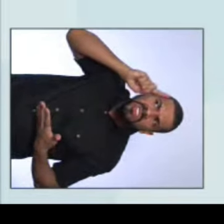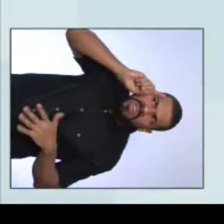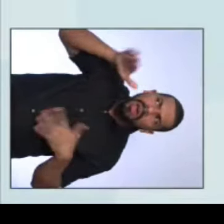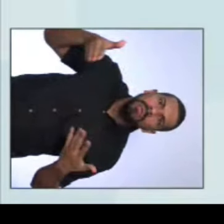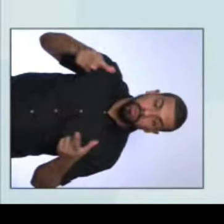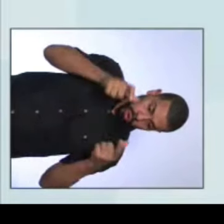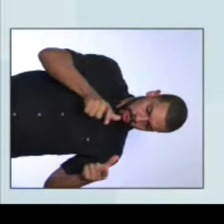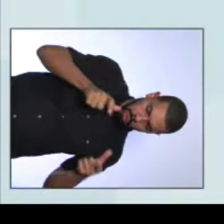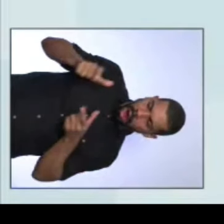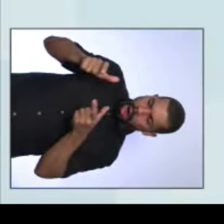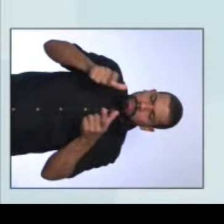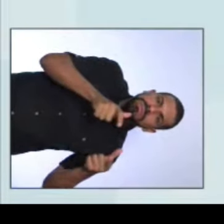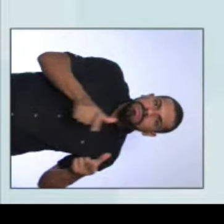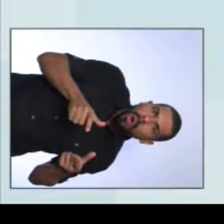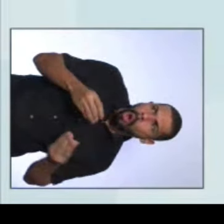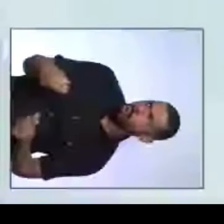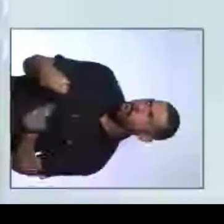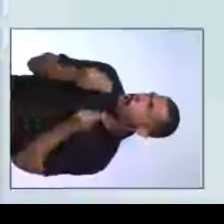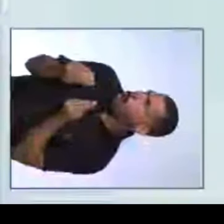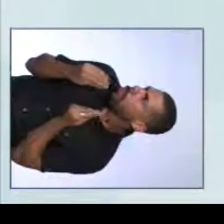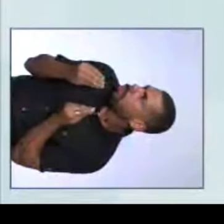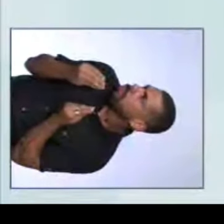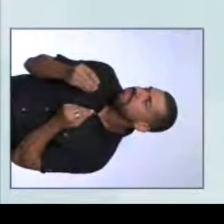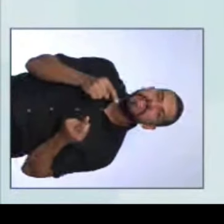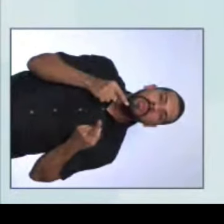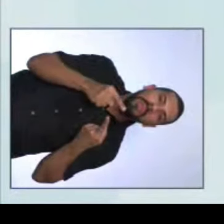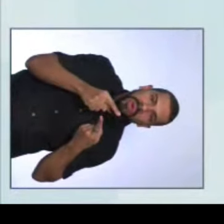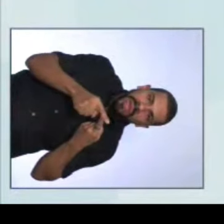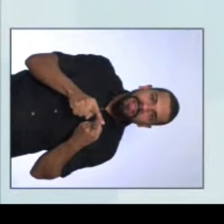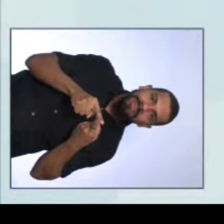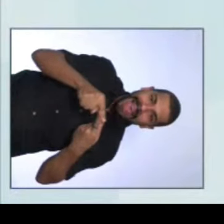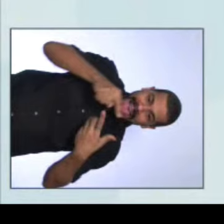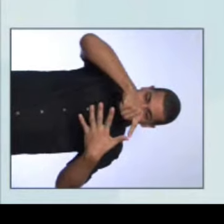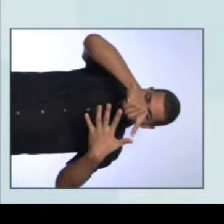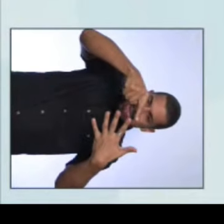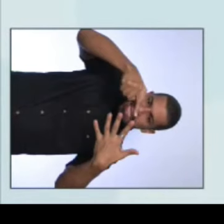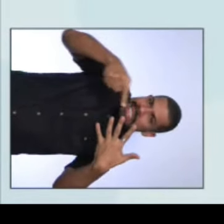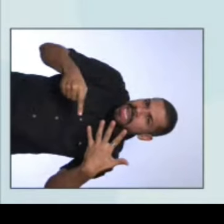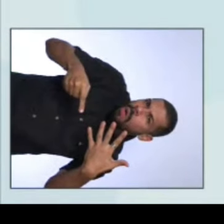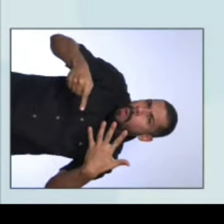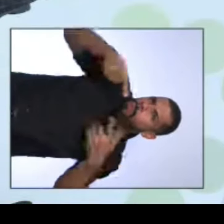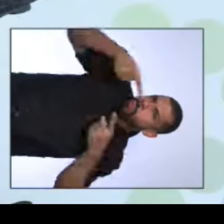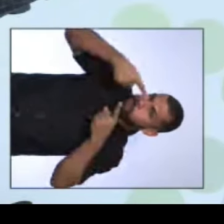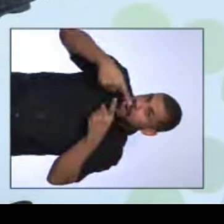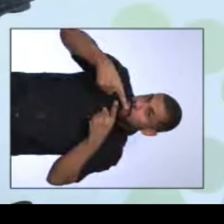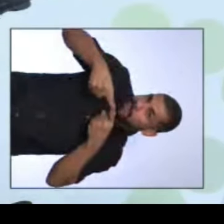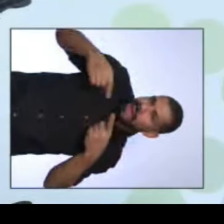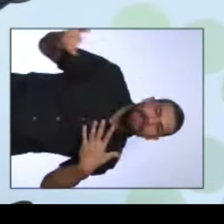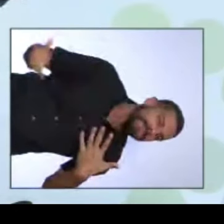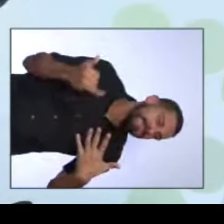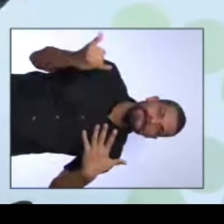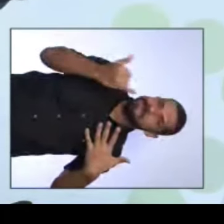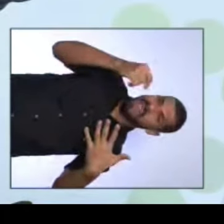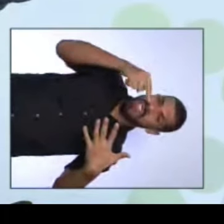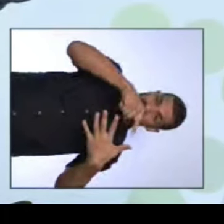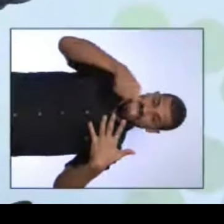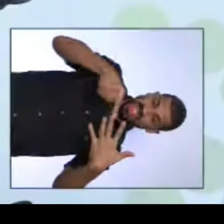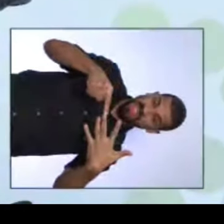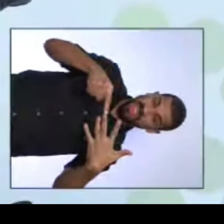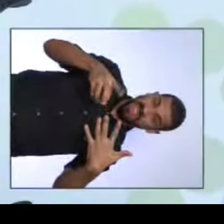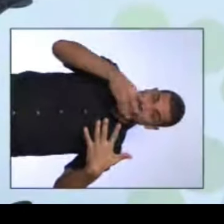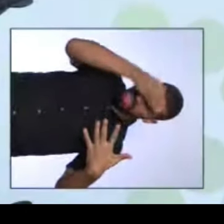Onde aconteceu? Como? Por quê? Se não responde a alguma dessas perguntas, a notícia está falha